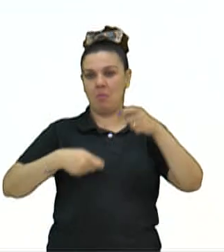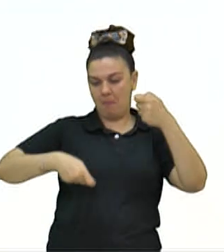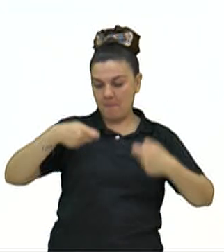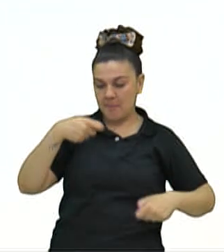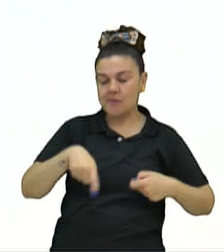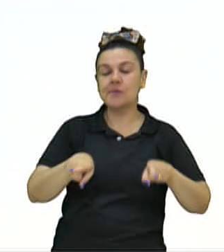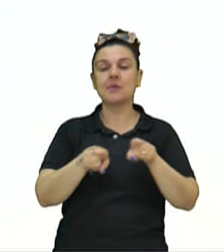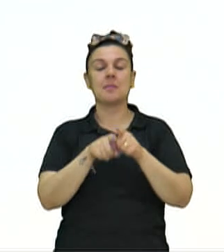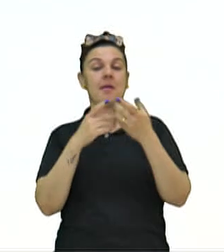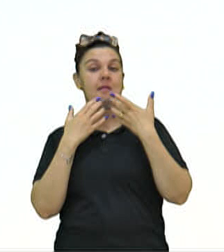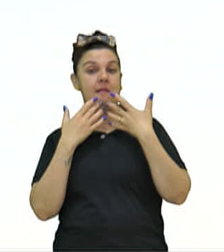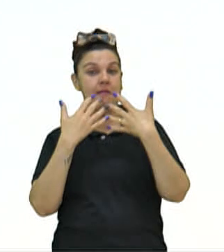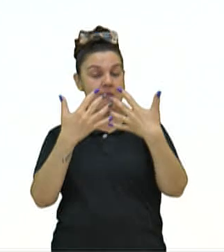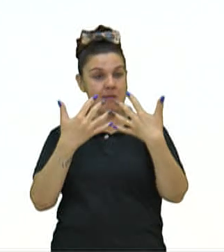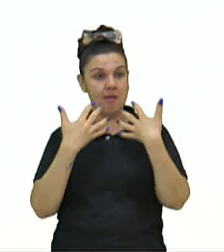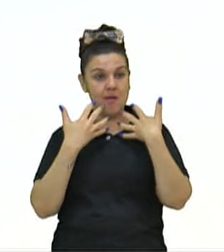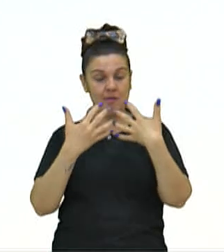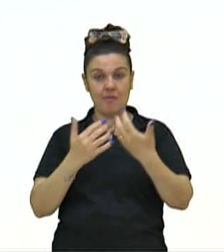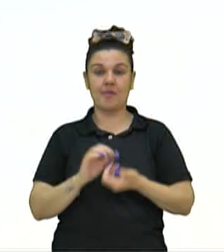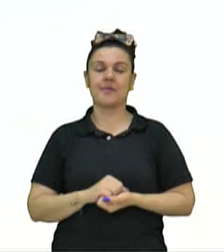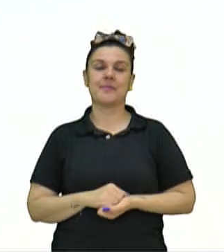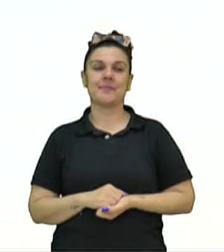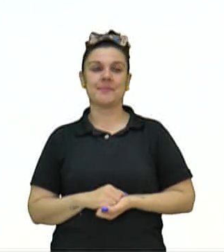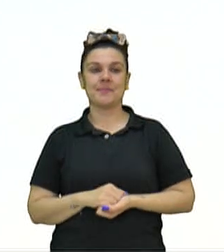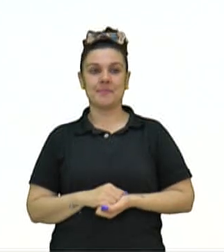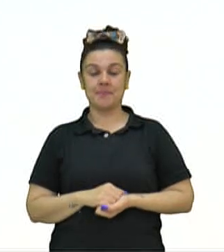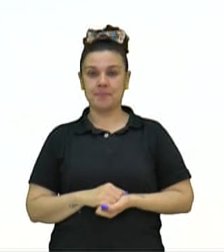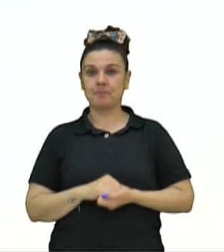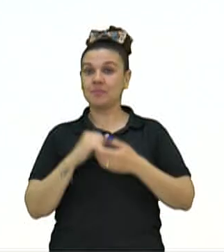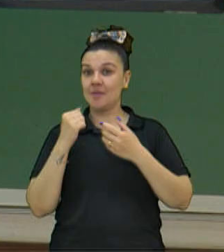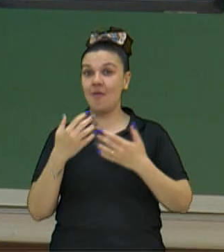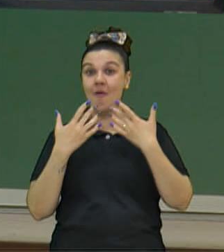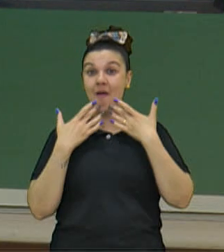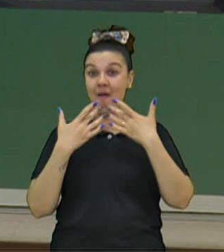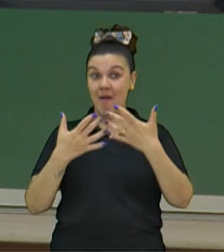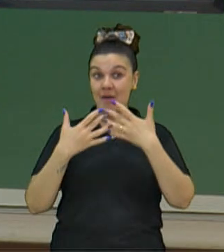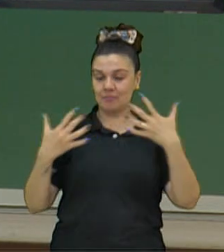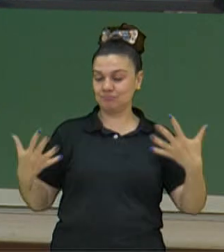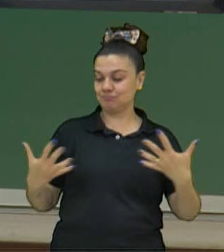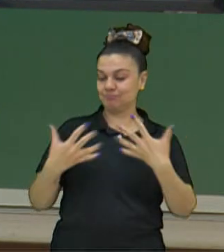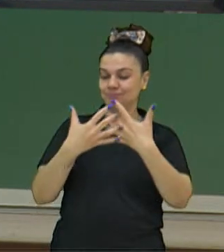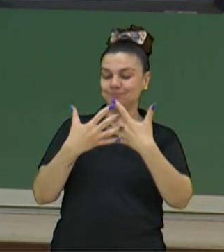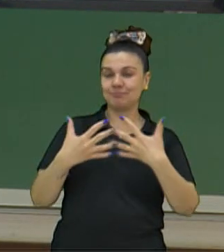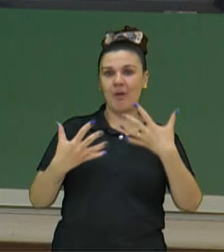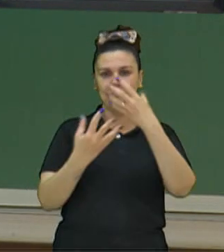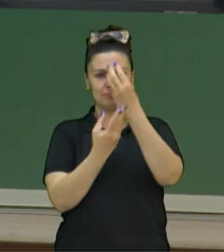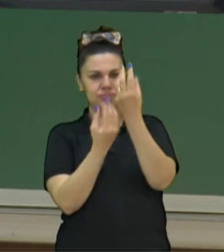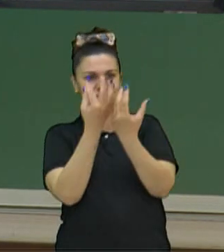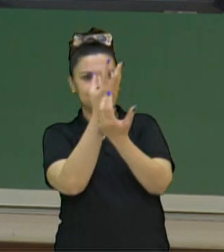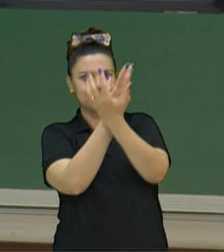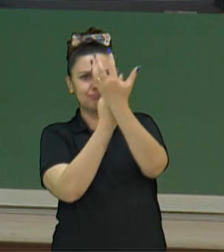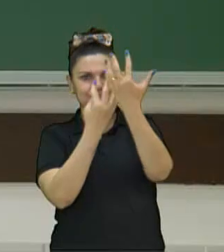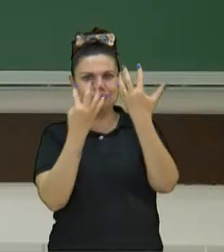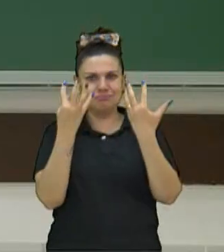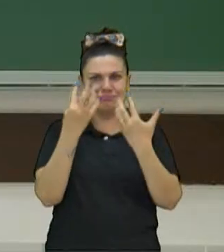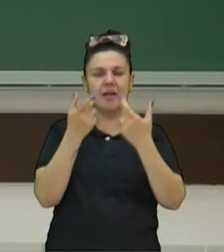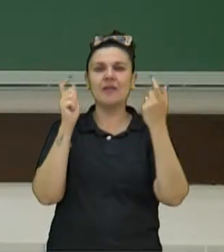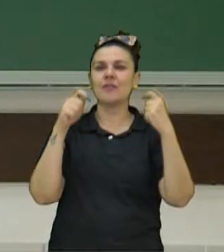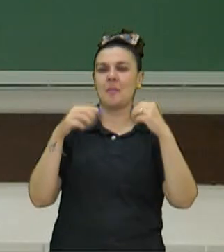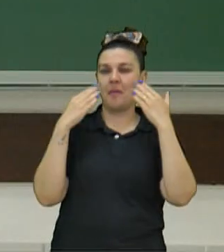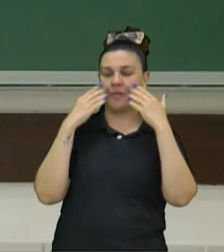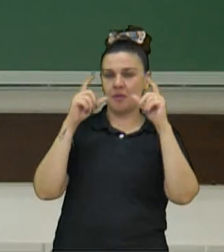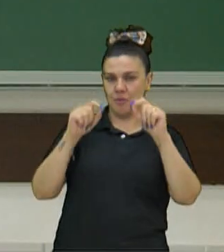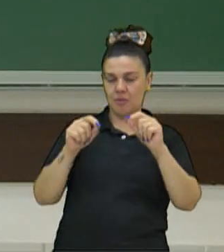com a cor, né? They combine drumming with paint. E as cores, então, vão dando o som que, e fica uma coisa bem